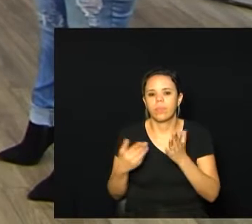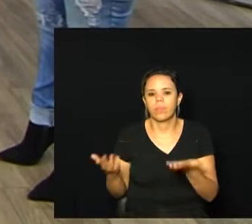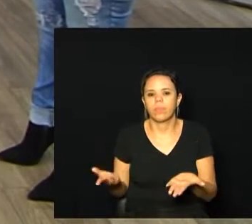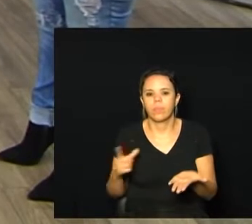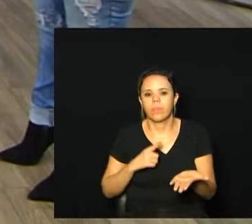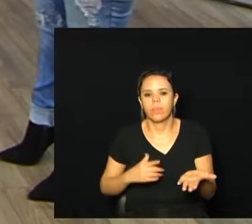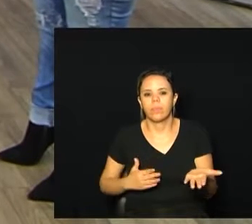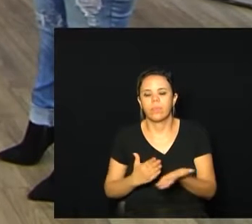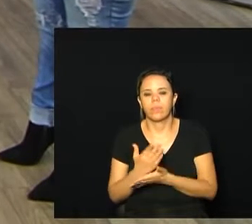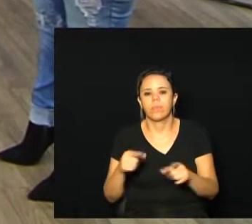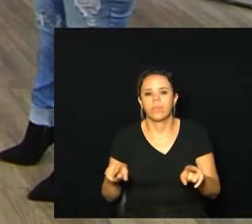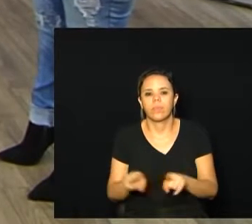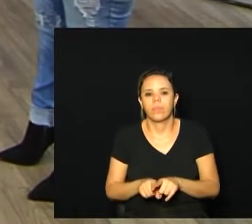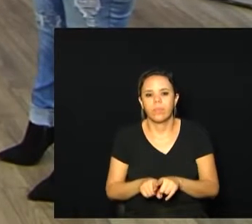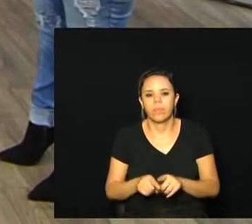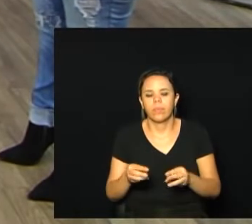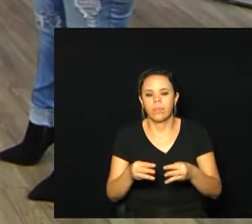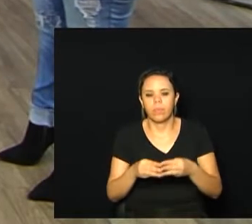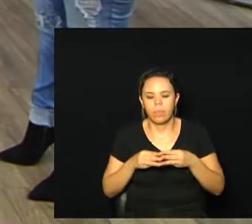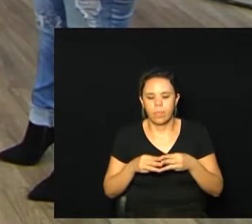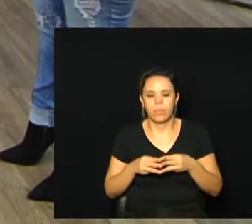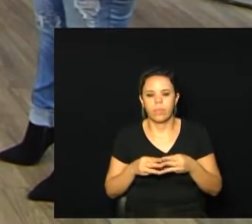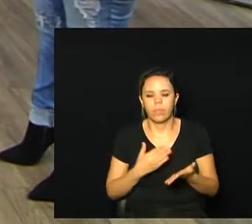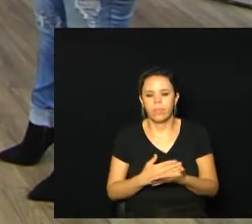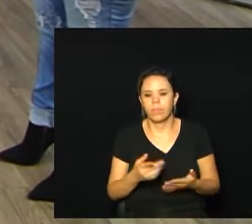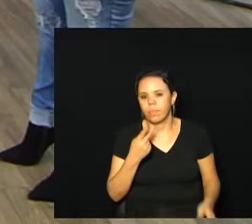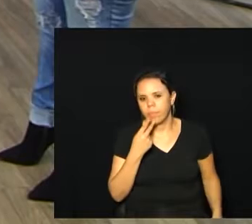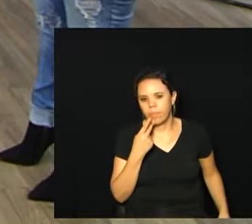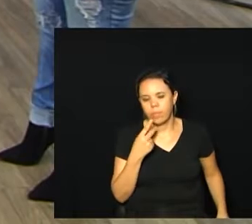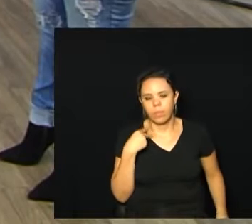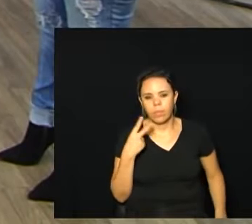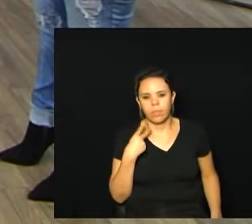teve aprovação também de moções. E a gente começa falando sobre